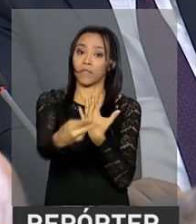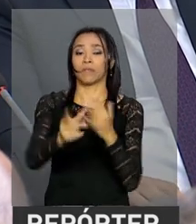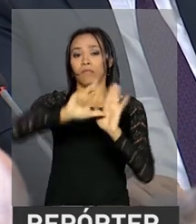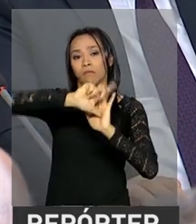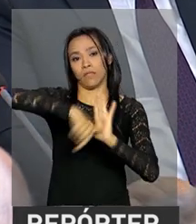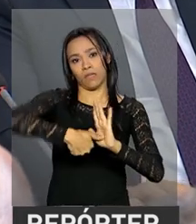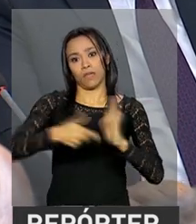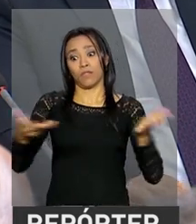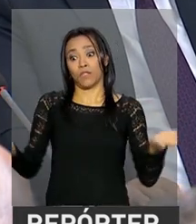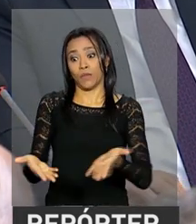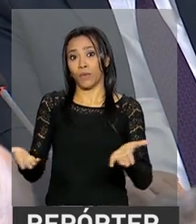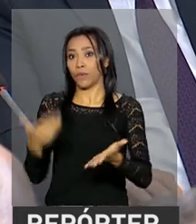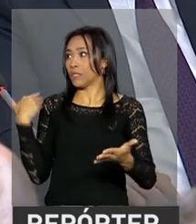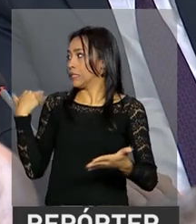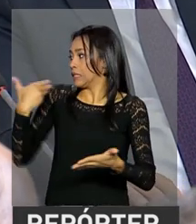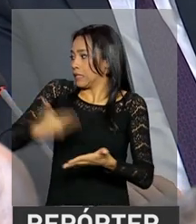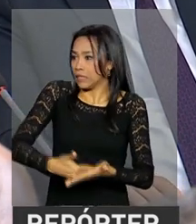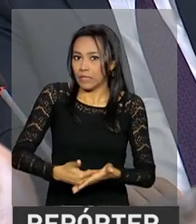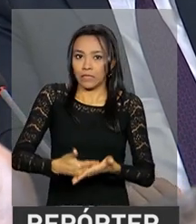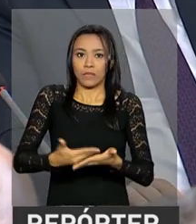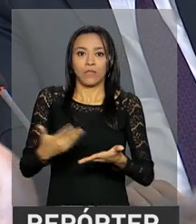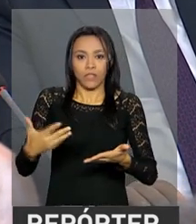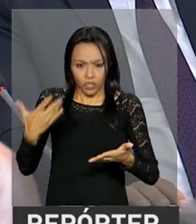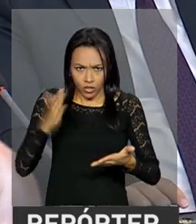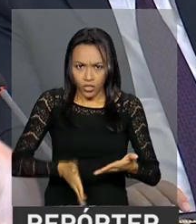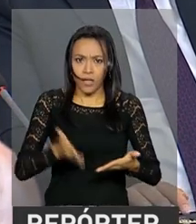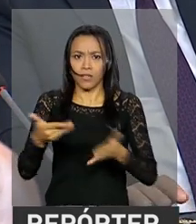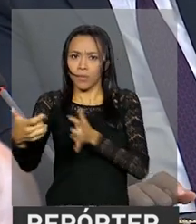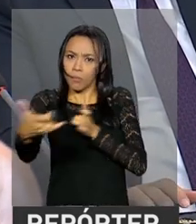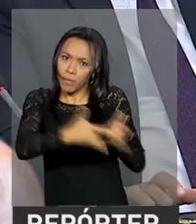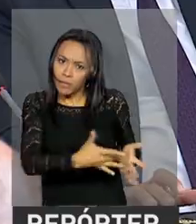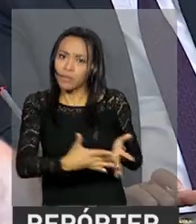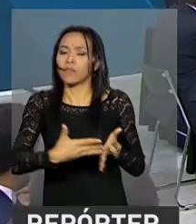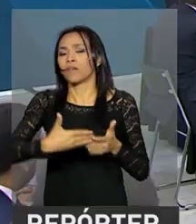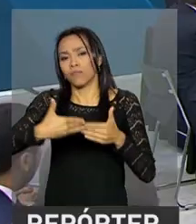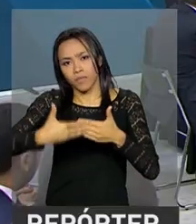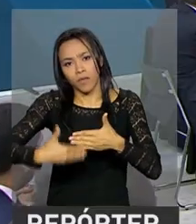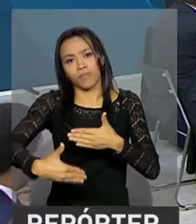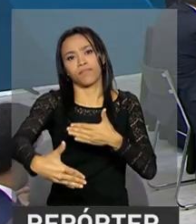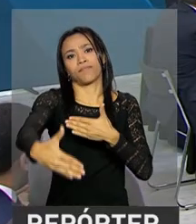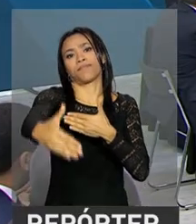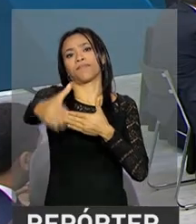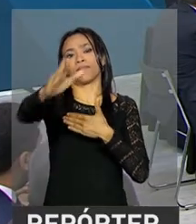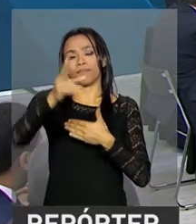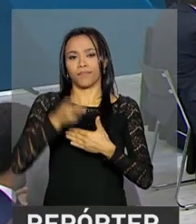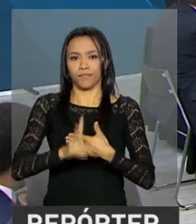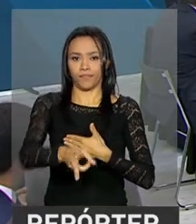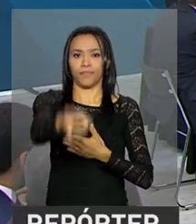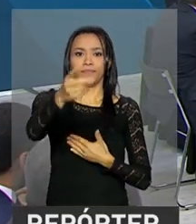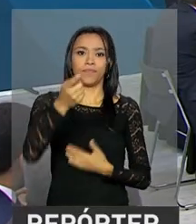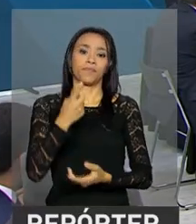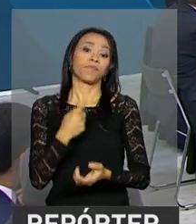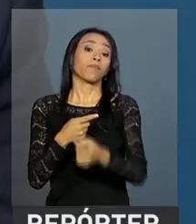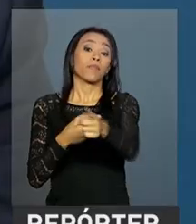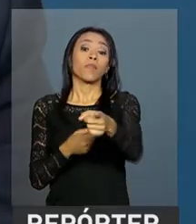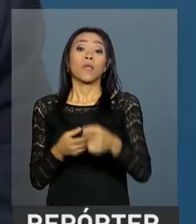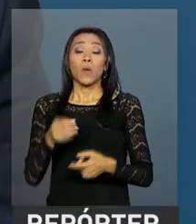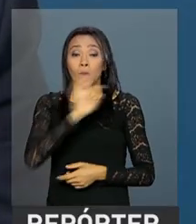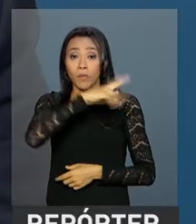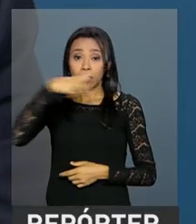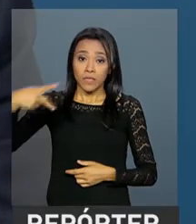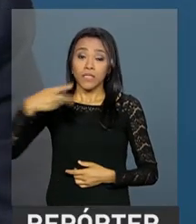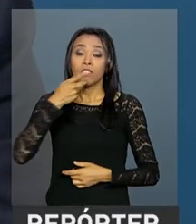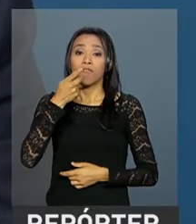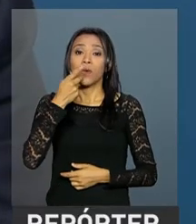hoje nós já dela estamos saindo e queremos abandoná-la por inteiro. O presidente voltou a falar